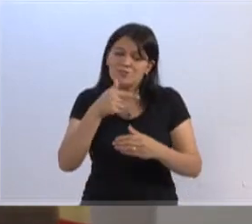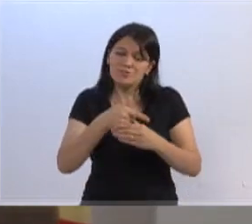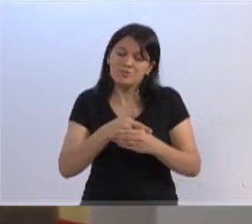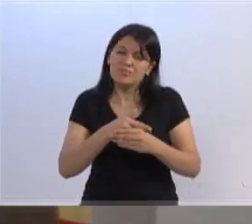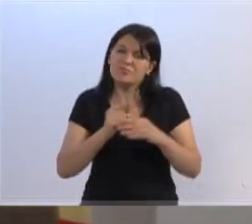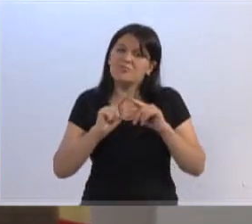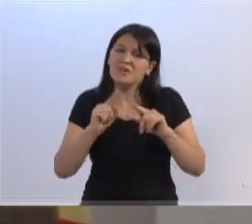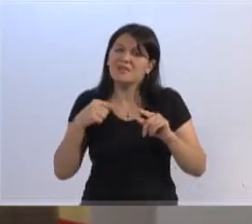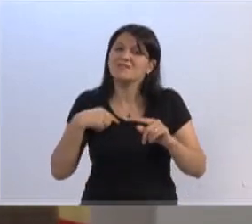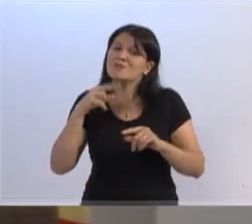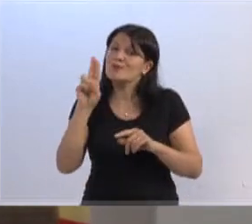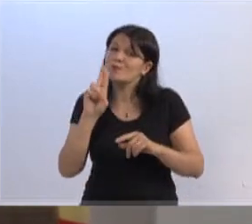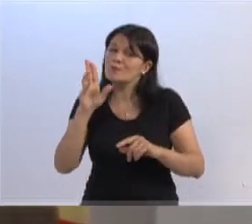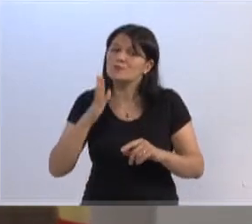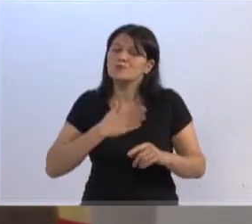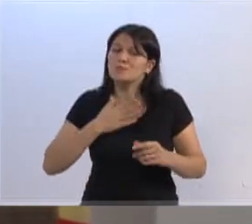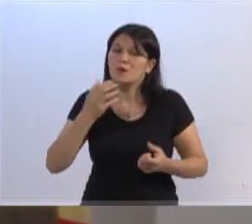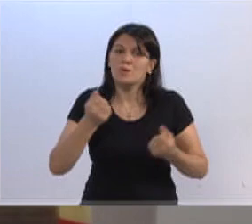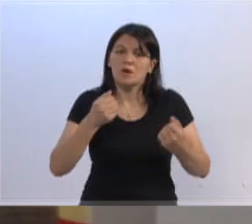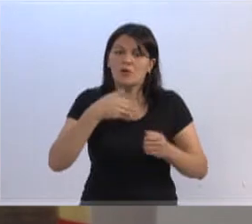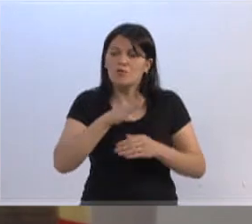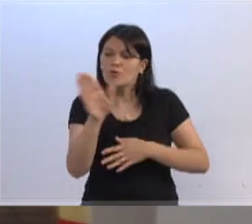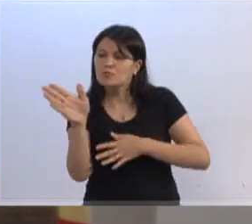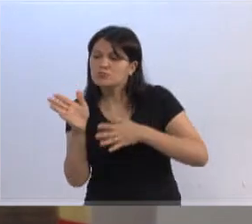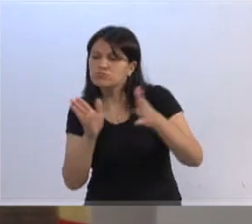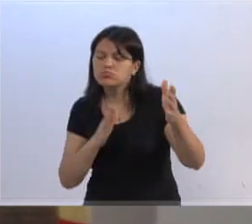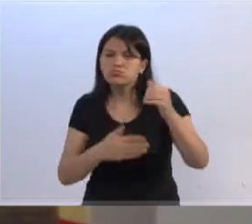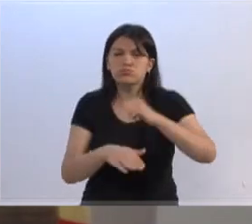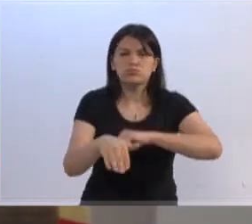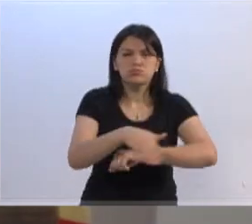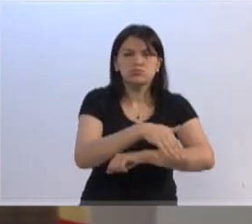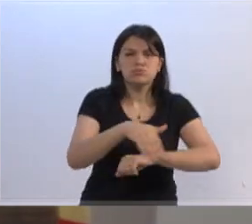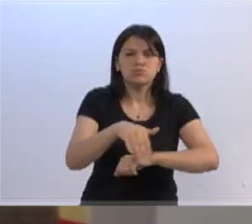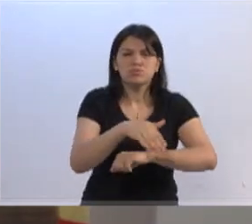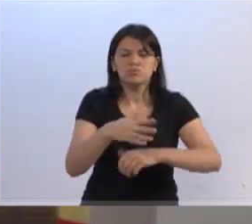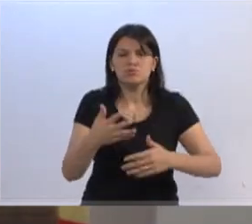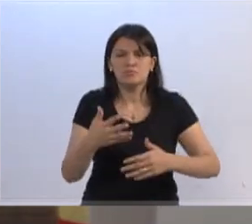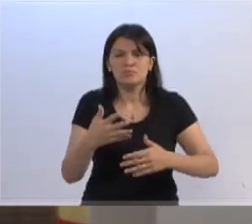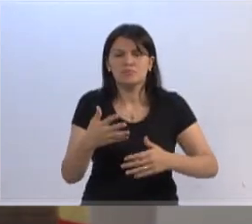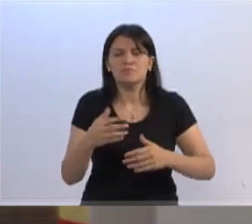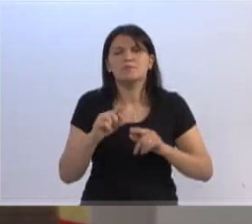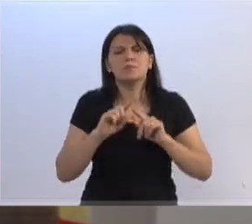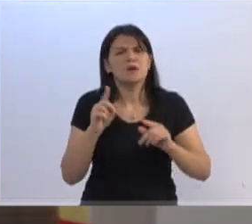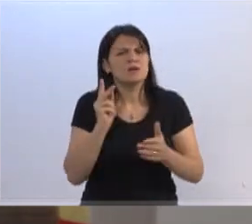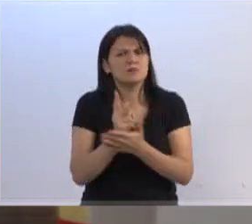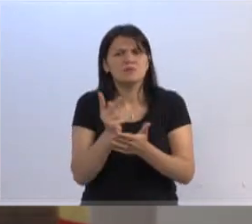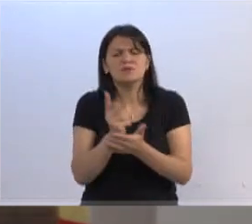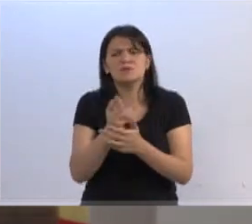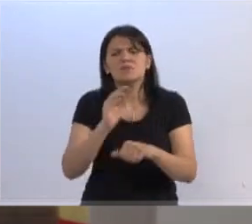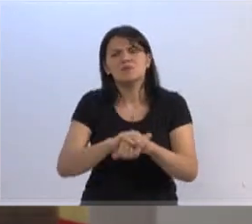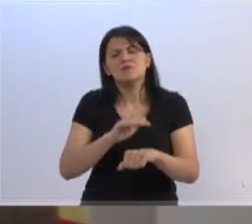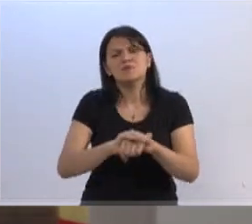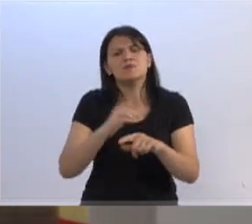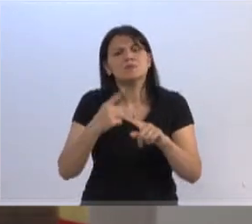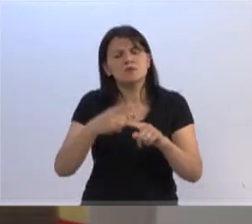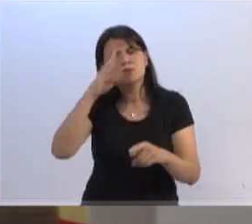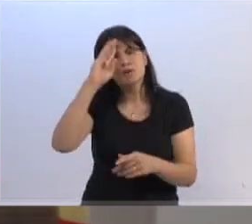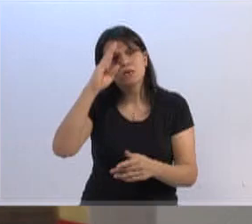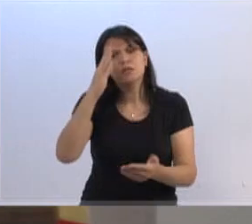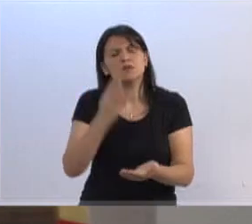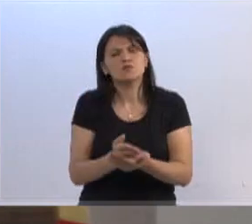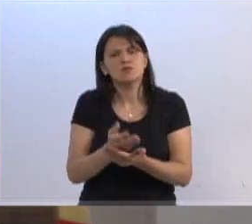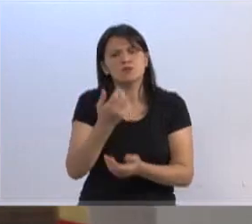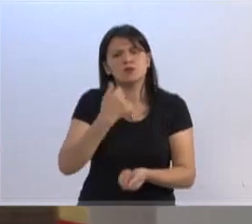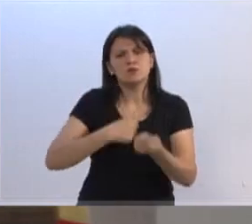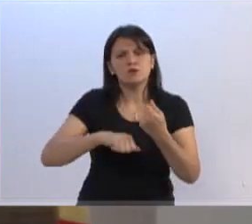mas acabo utilizando para percorrer aí os cantos da cidade, inclusive a minha equipe. Mas eu sempre fiz isso porque eu sempre acreditei que a economia